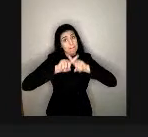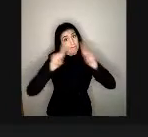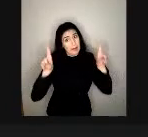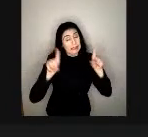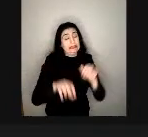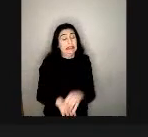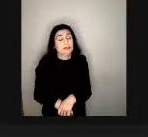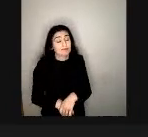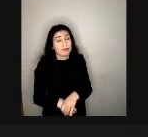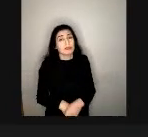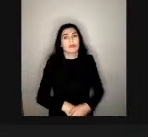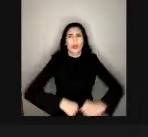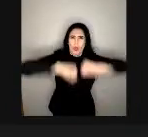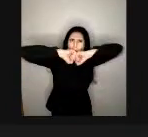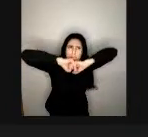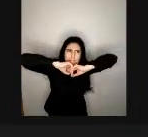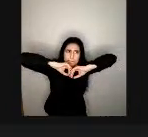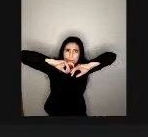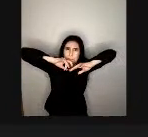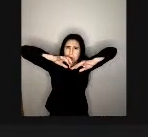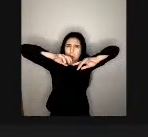epidemia geral,